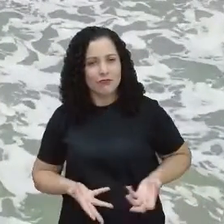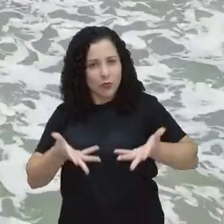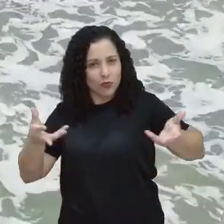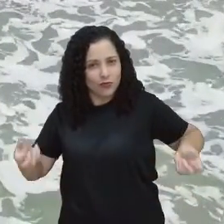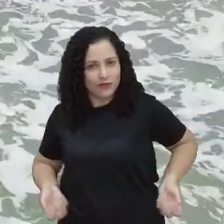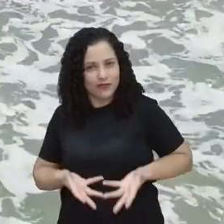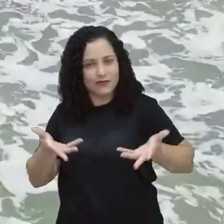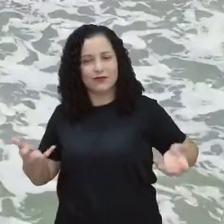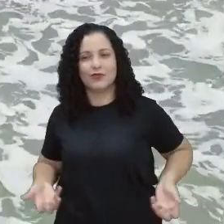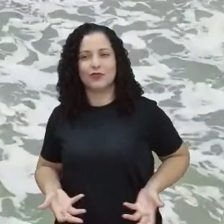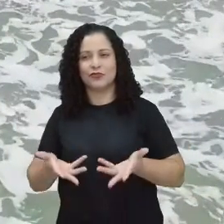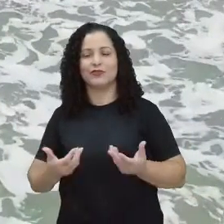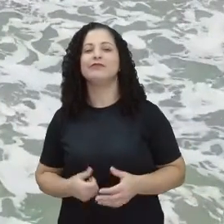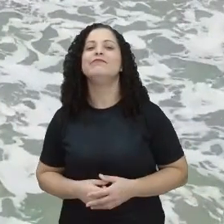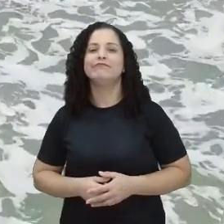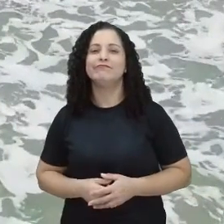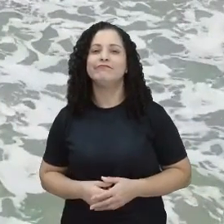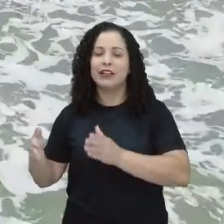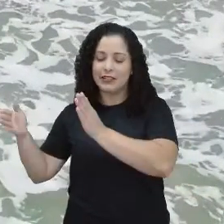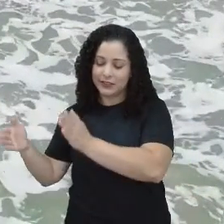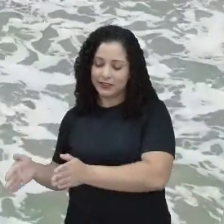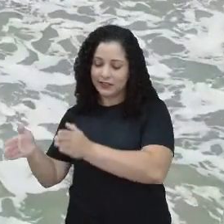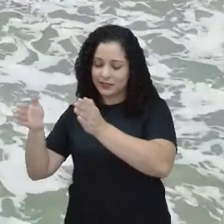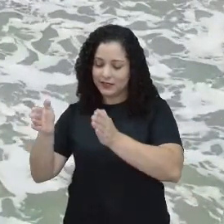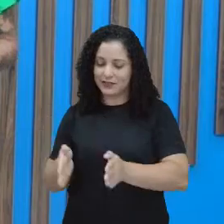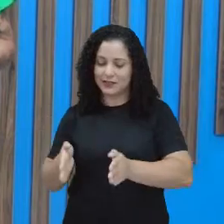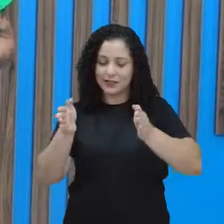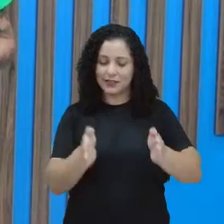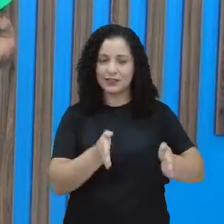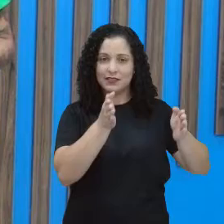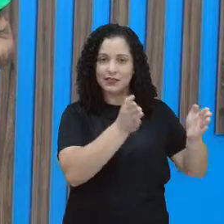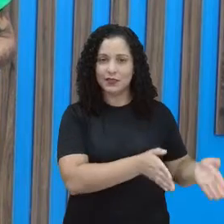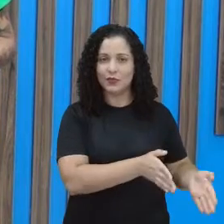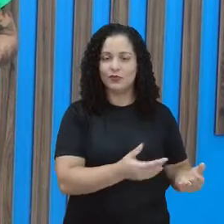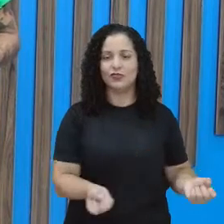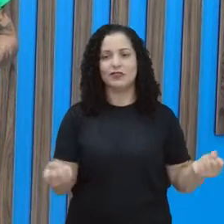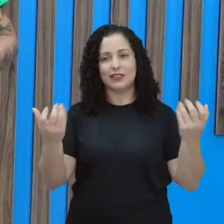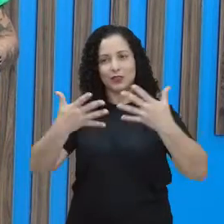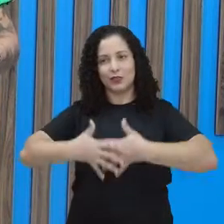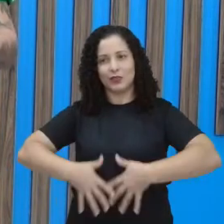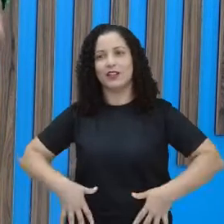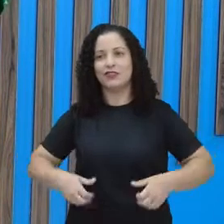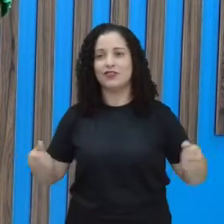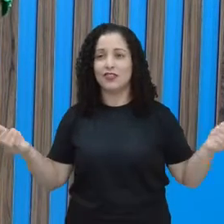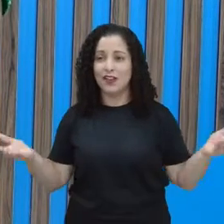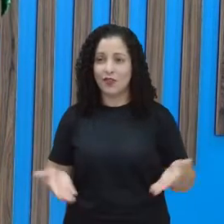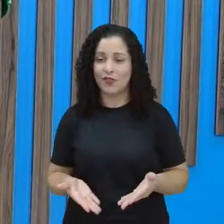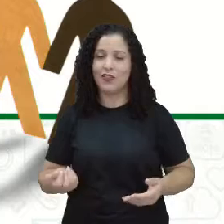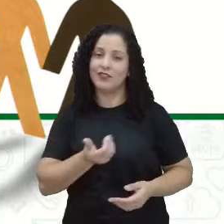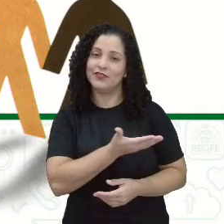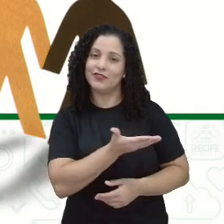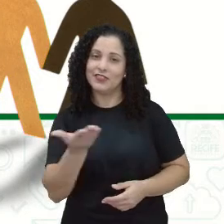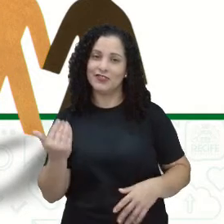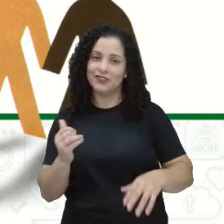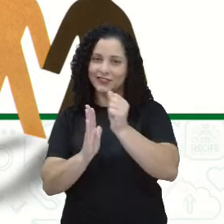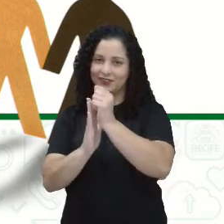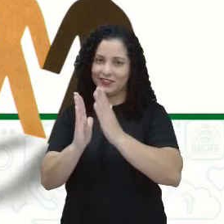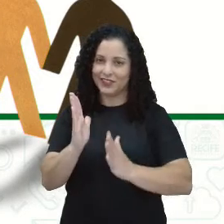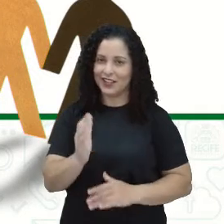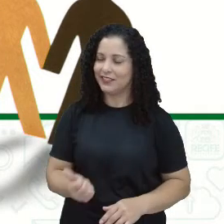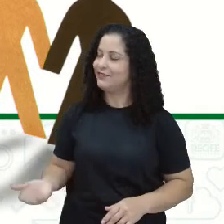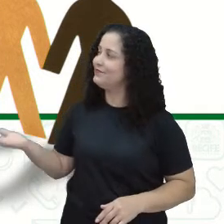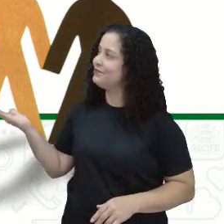como citei antes, são ciclos, né? São ciclos naturais, né? E aí eu deixo para vocês essa sugestão de atividade.